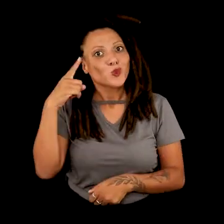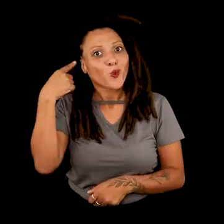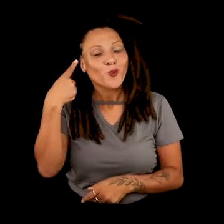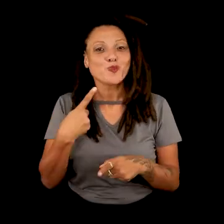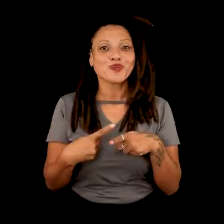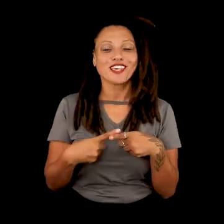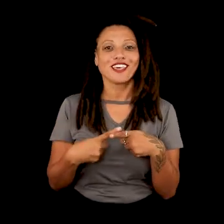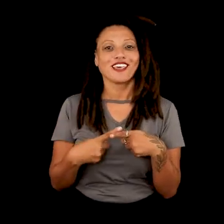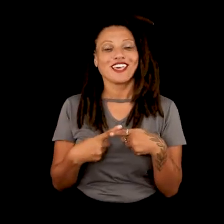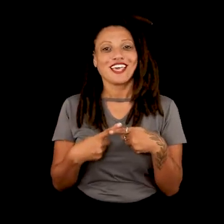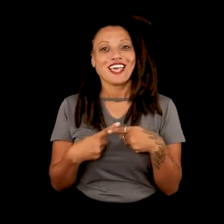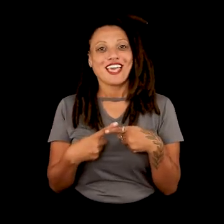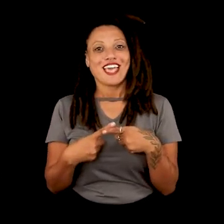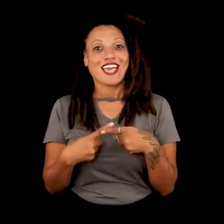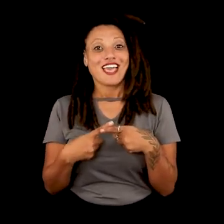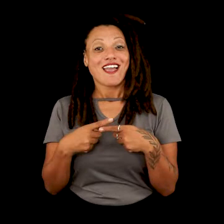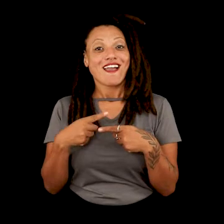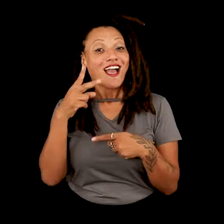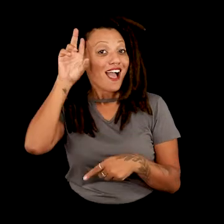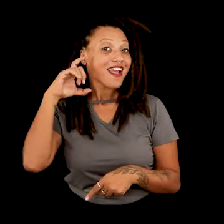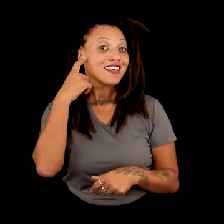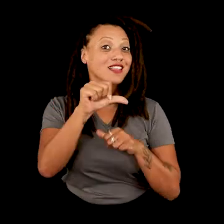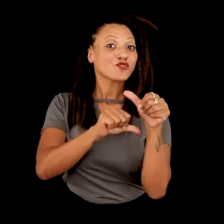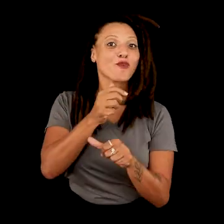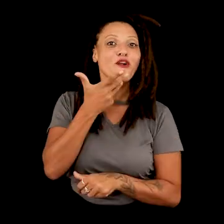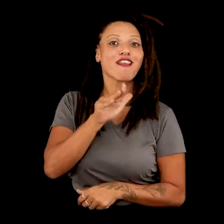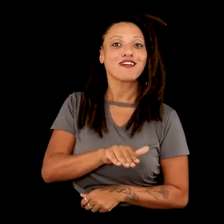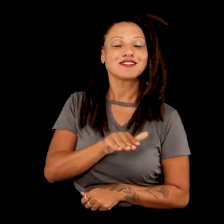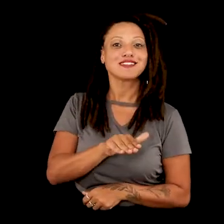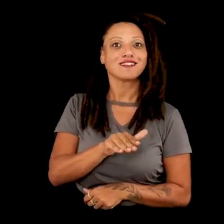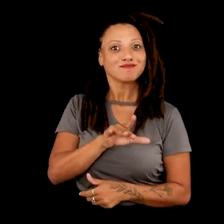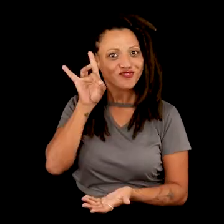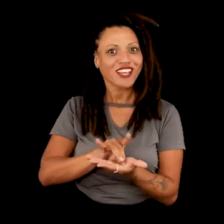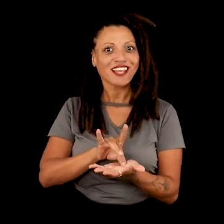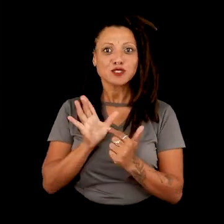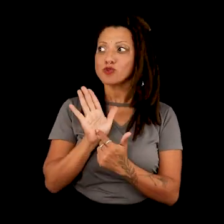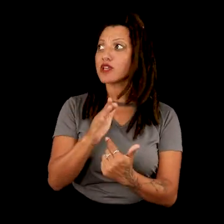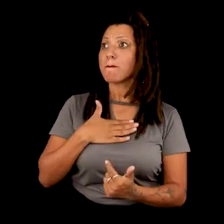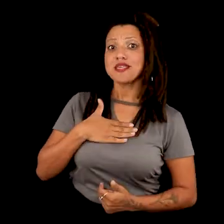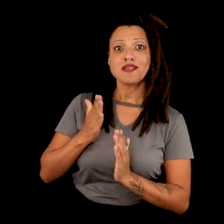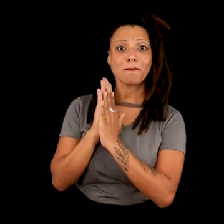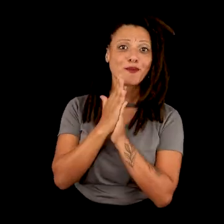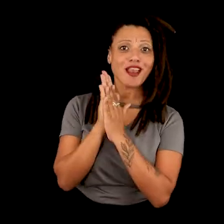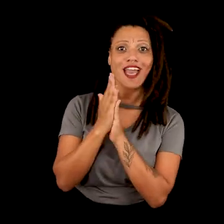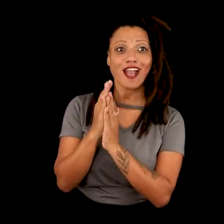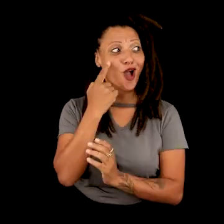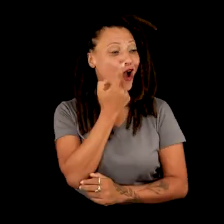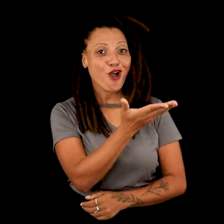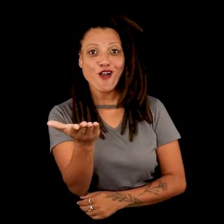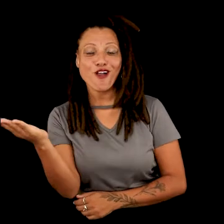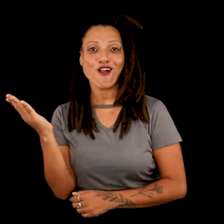porque você, ao mesmo tempo que ela virou uma criança, mostrando, literalmente mostrando a boneca para as amigas,